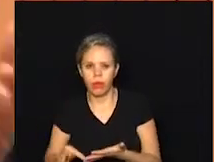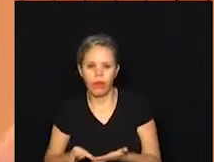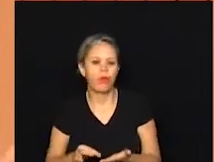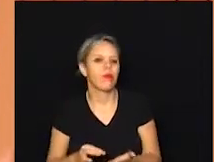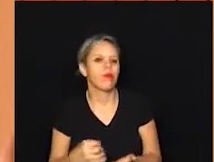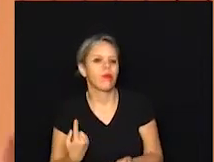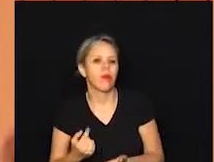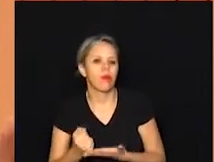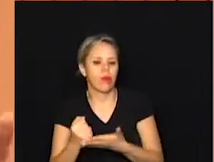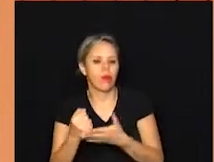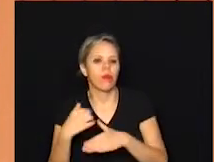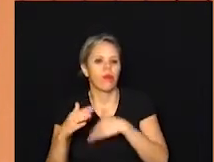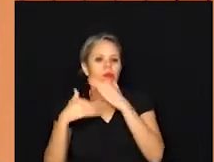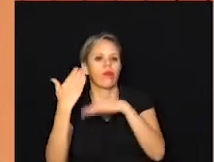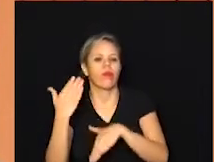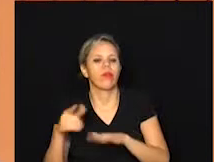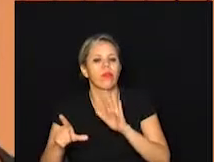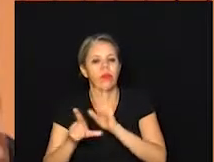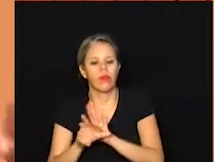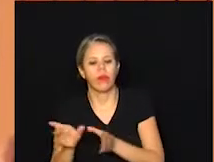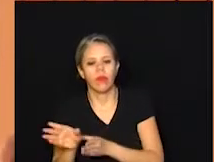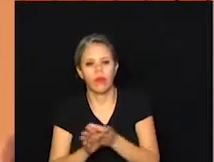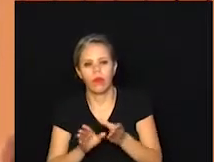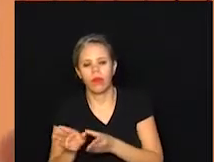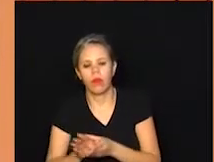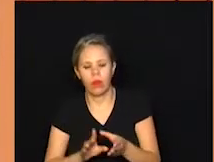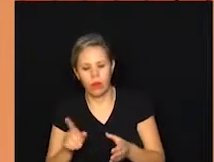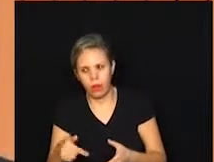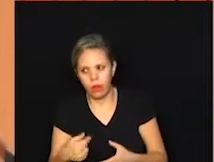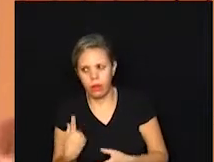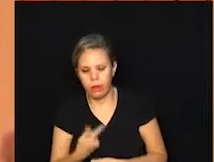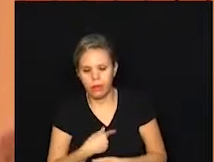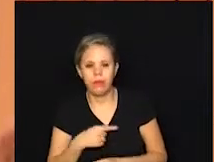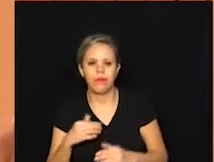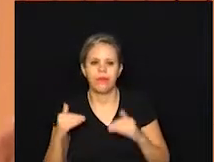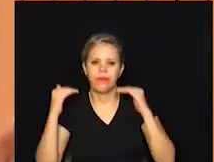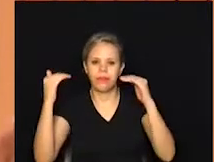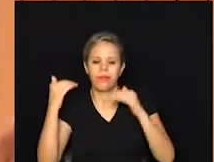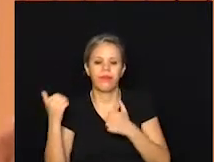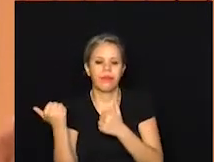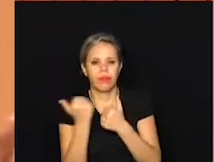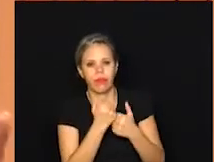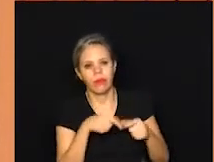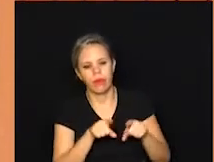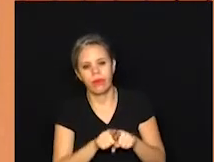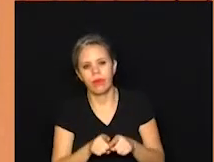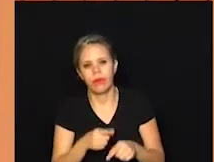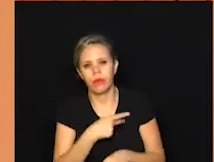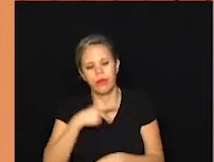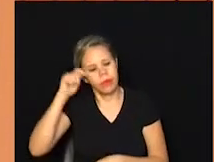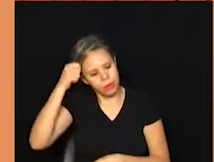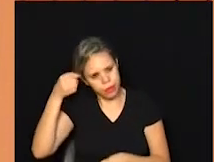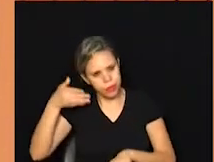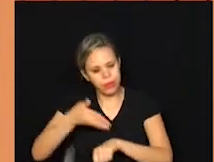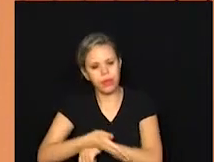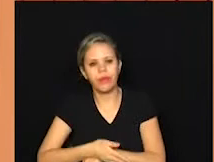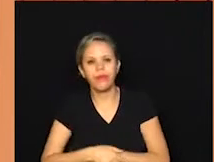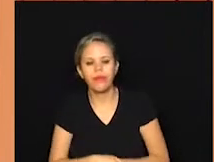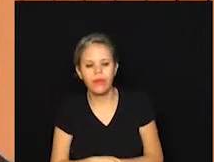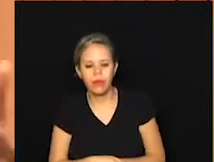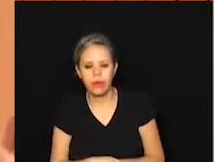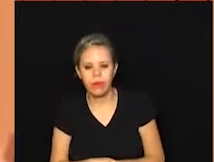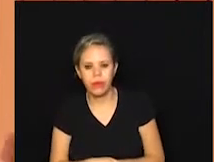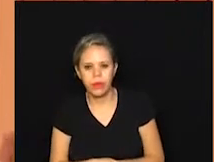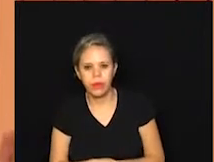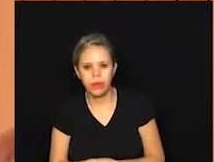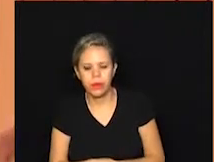que ajudou nessa construção da lei do Conselho, que é nosso suplente, que faz parte da Ponte Preta. Então,